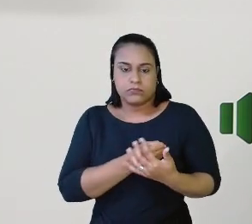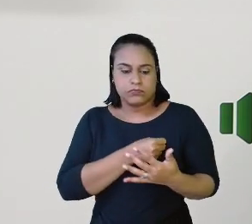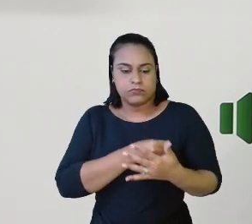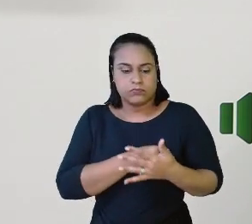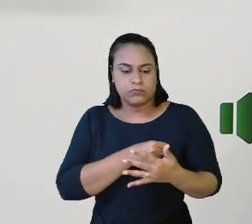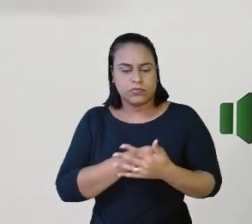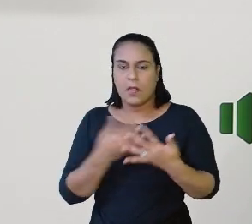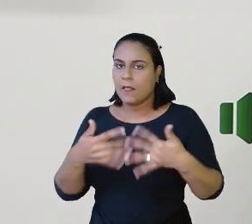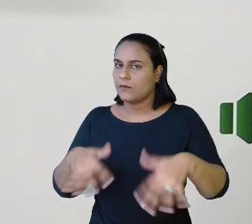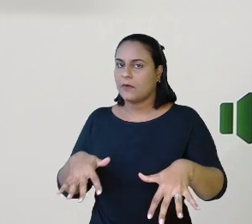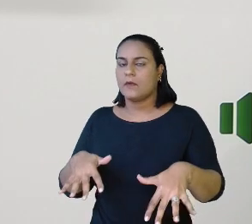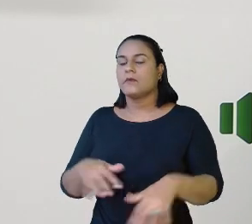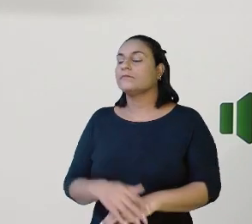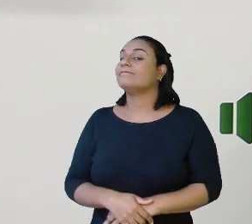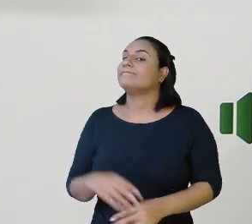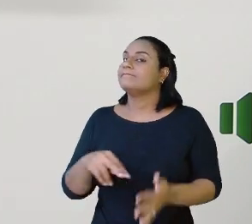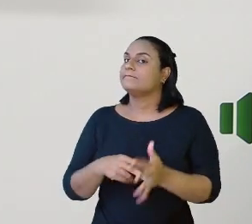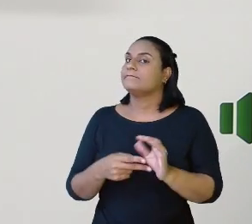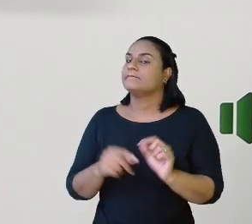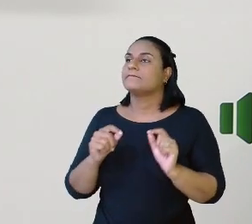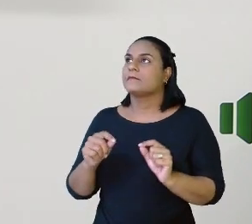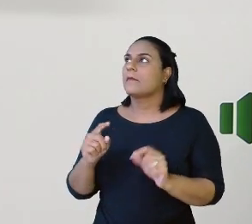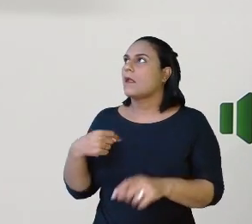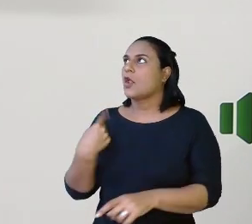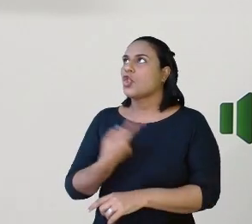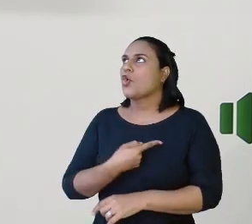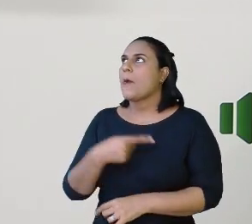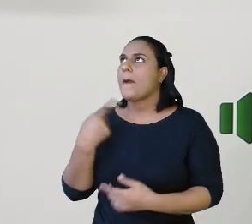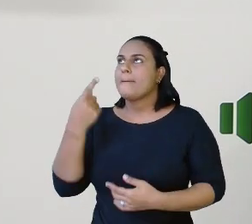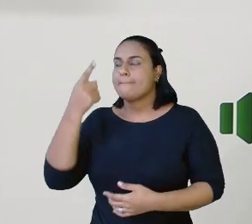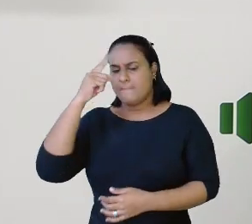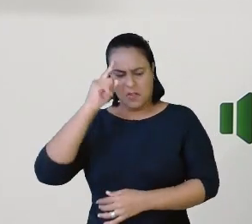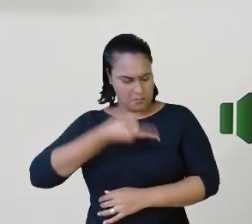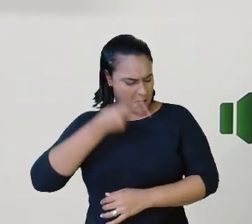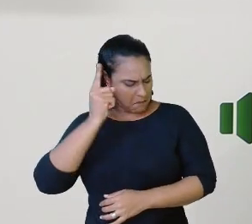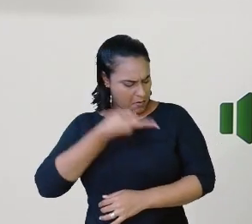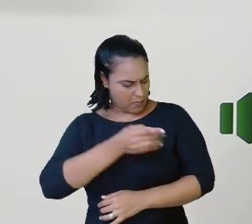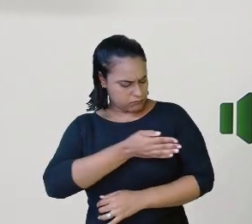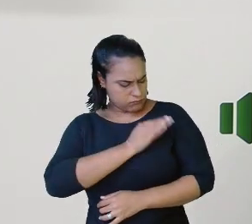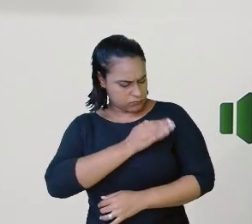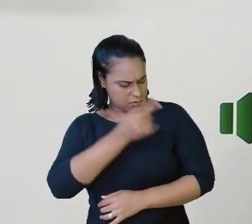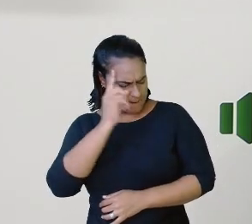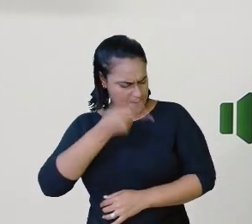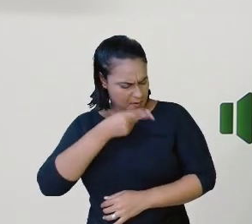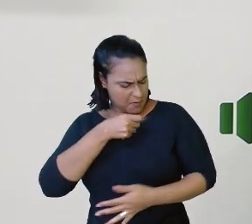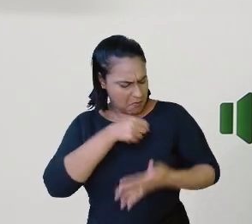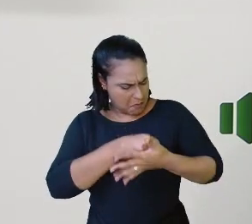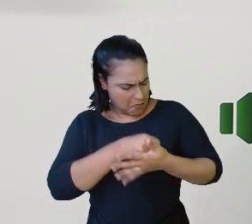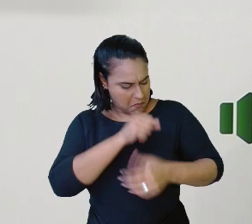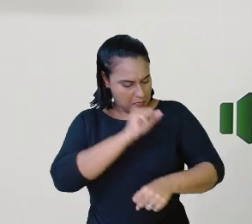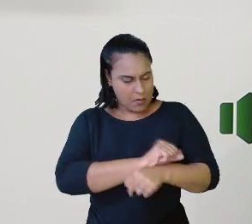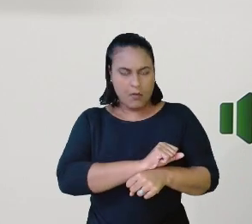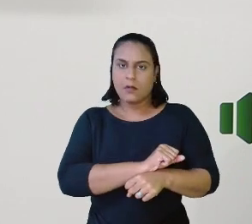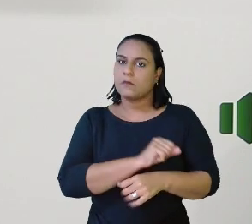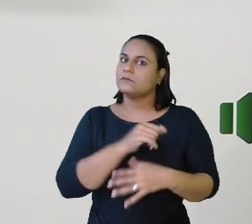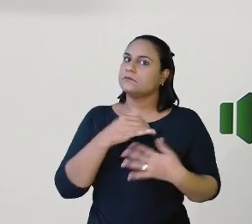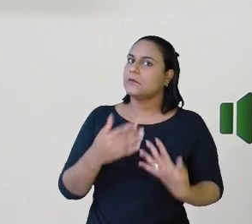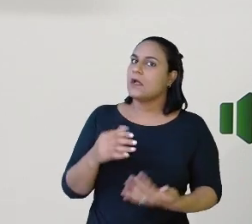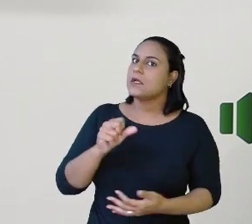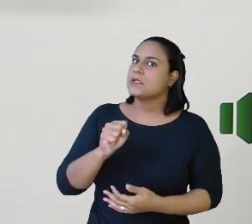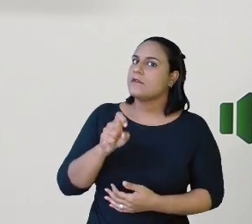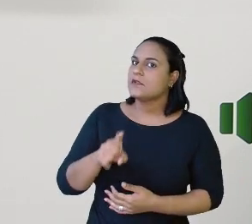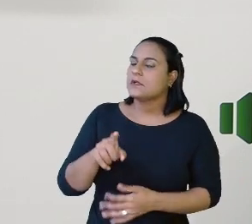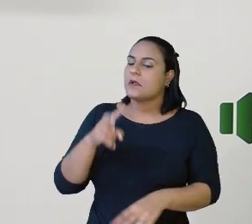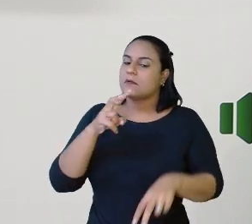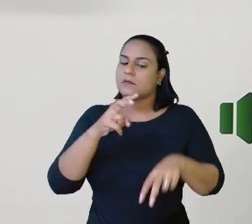involuntária. Ou seja, nós não precisamos dizer para o coração bater ou parar. Agora, claro, ele vai variar. Se você está